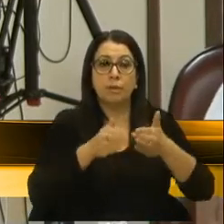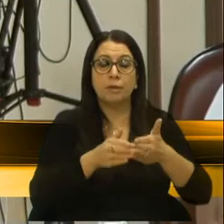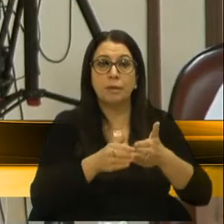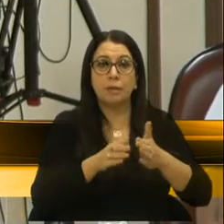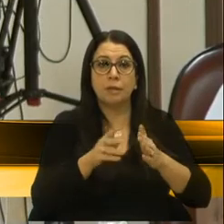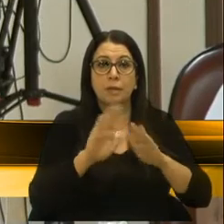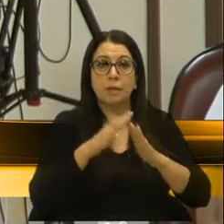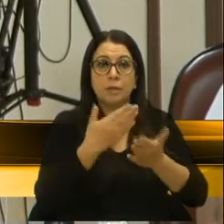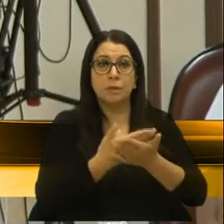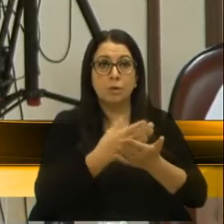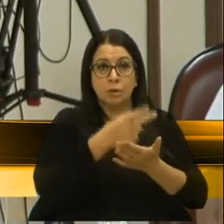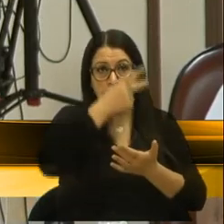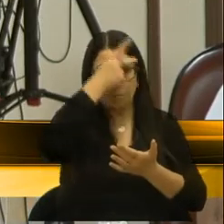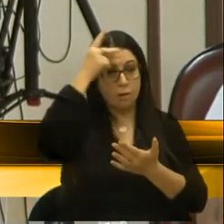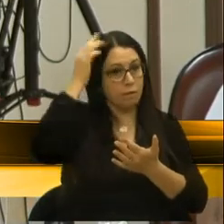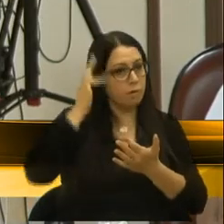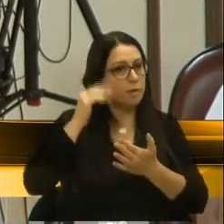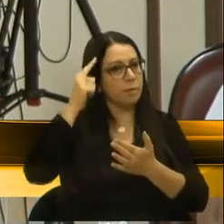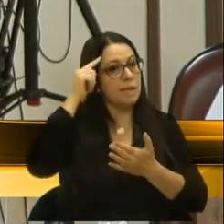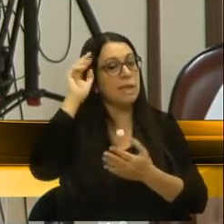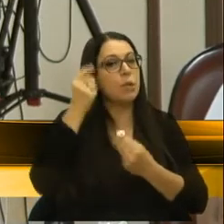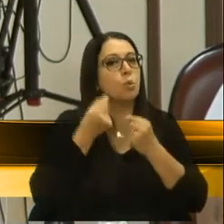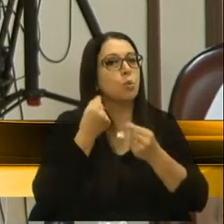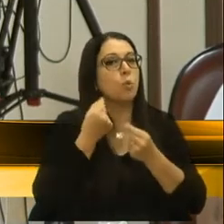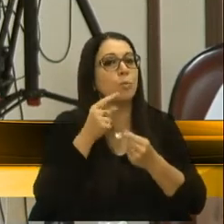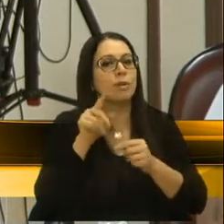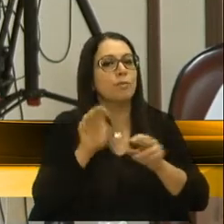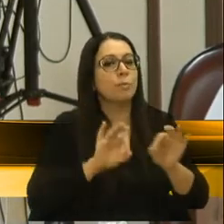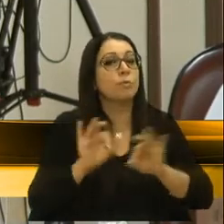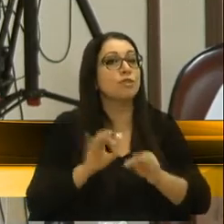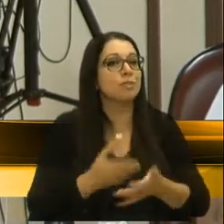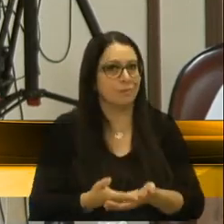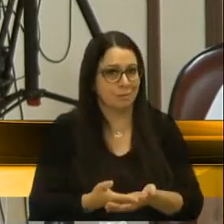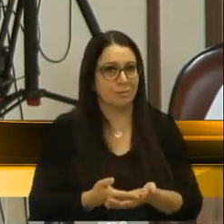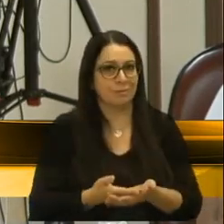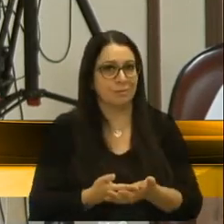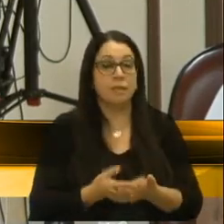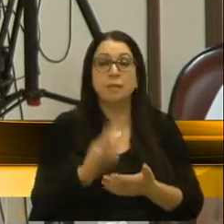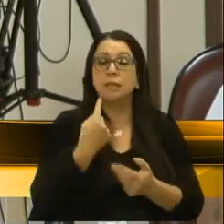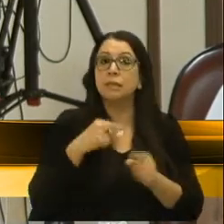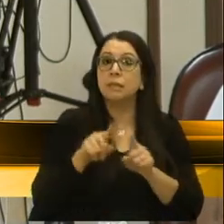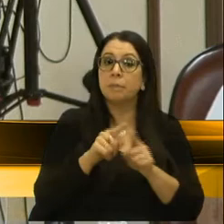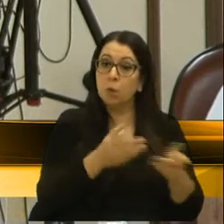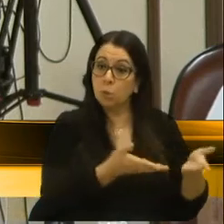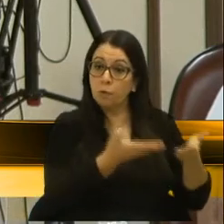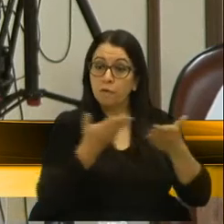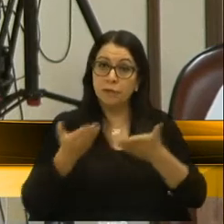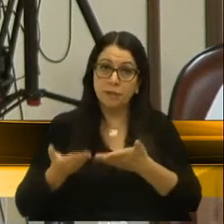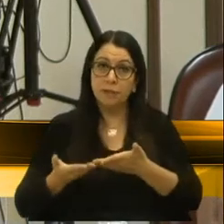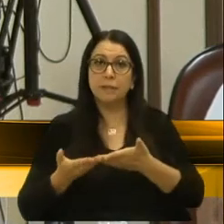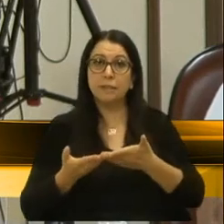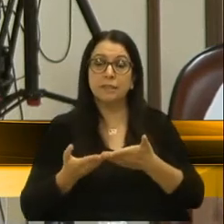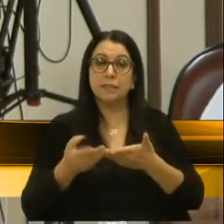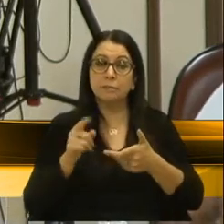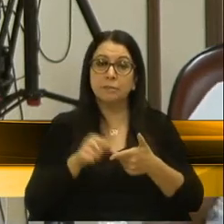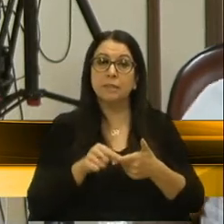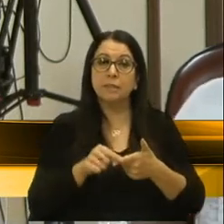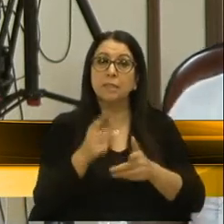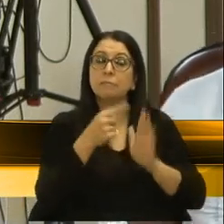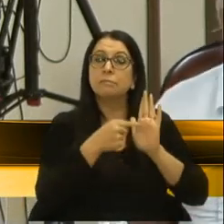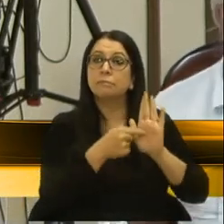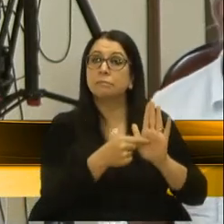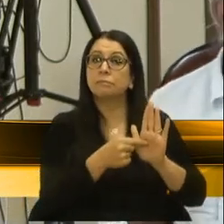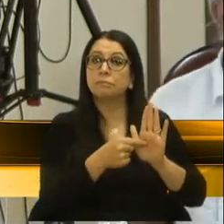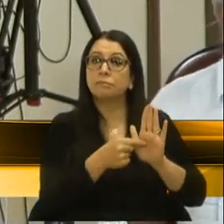Paulo Freire, para identificar como estava o projeto e convidá-los para que eles apresentassem,